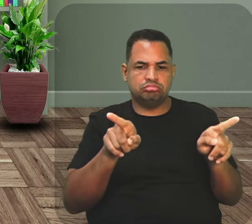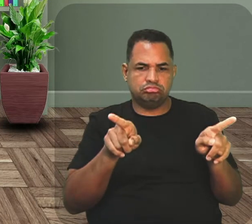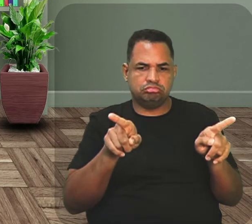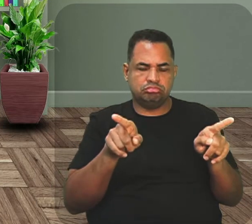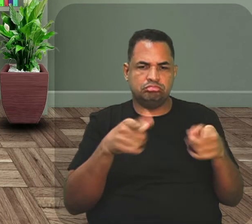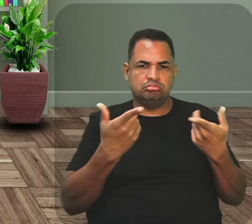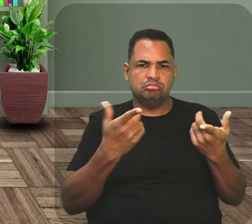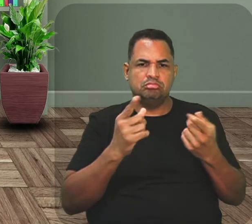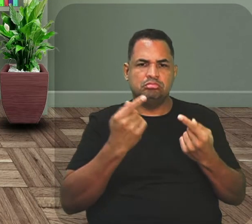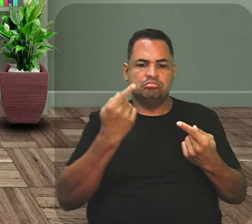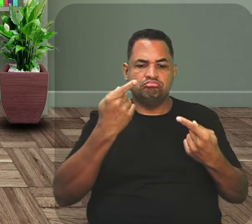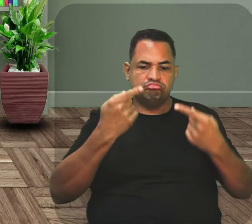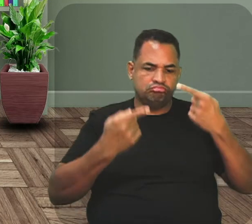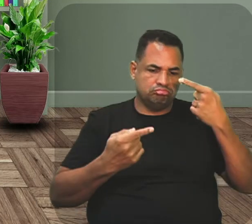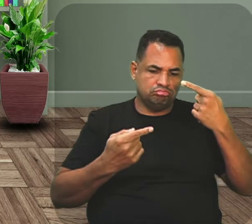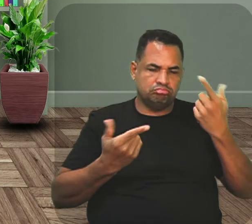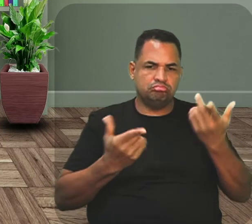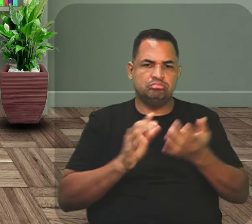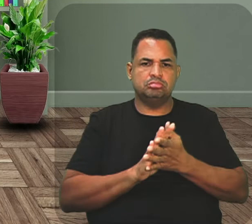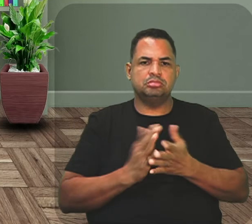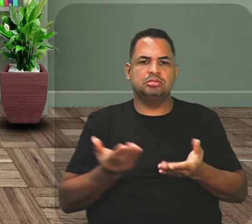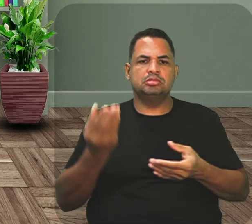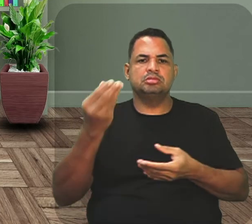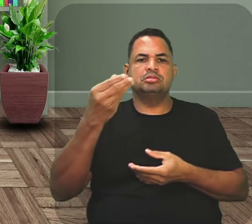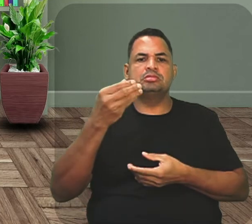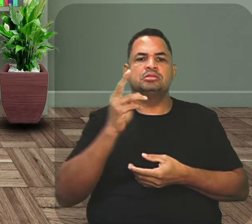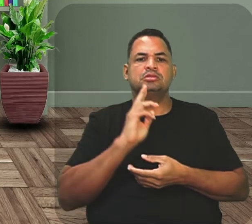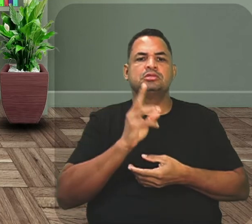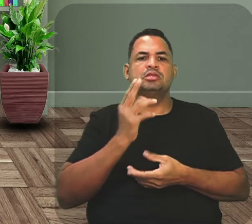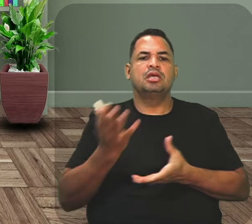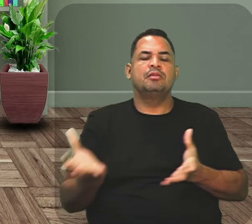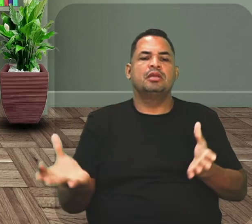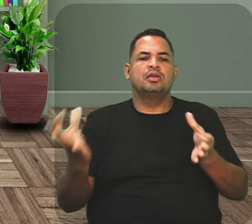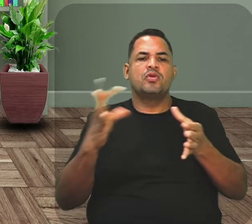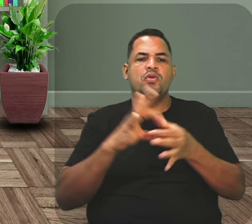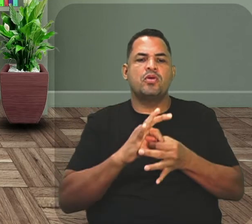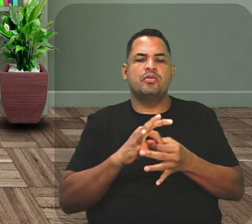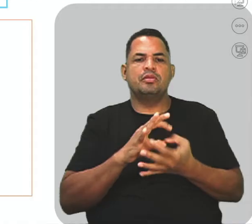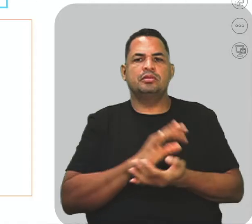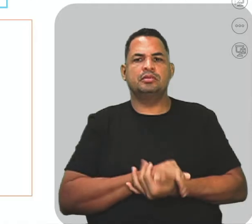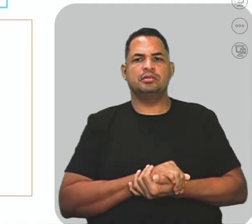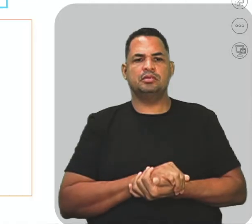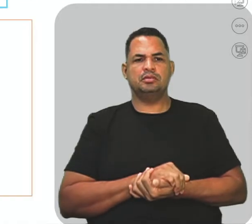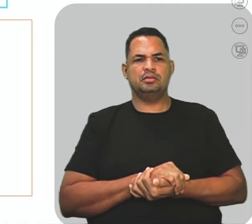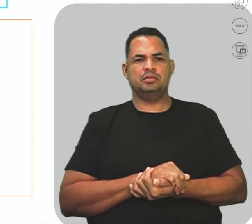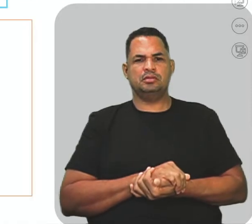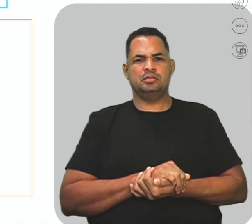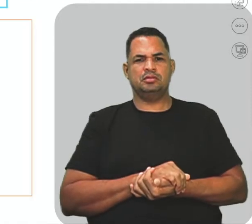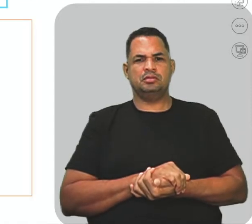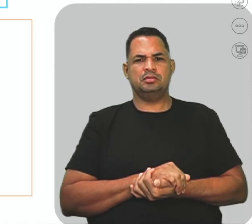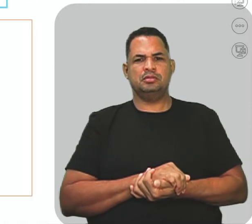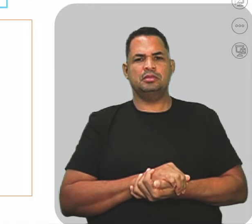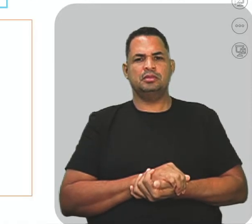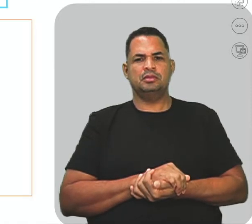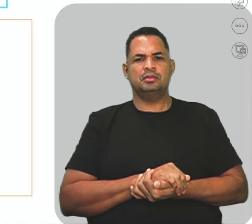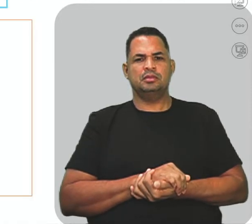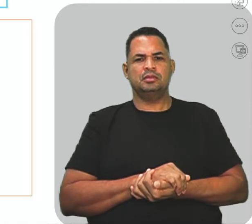nesse caso, sempre contextualizado, tá bom? Vamos mais, vamos adiante. Temos outro exemplo